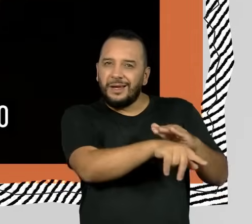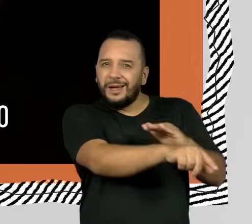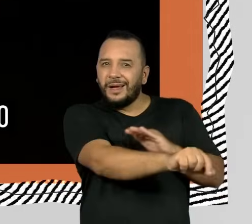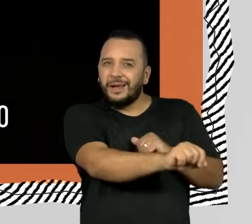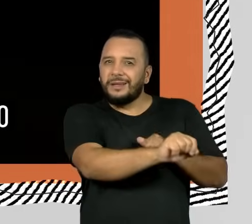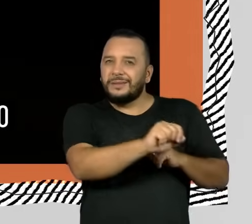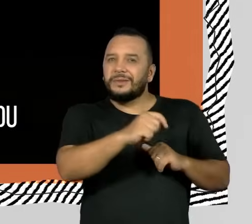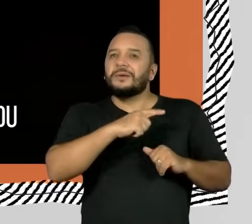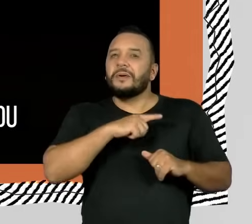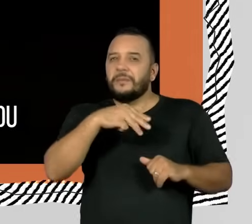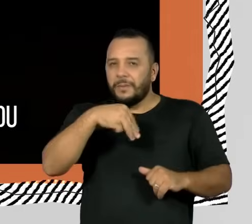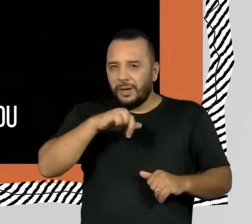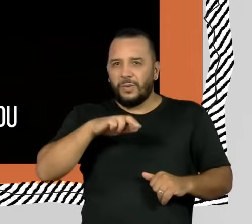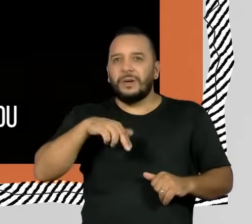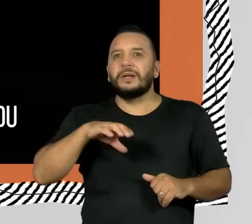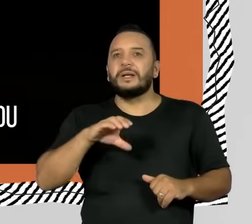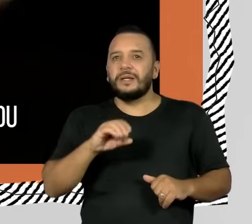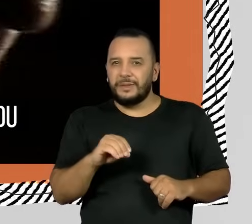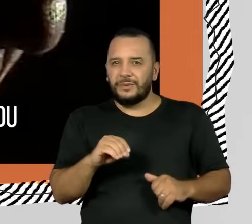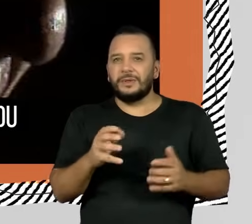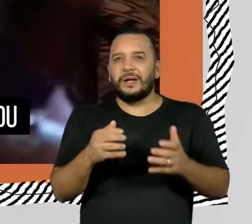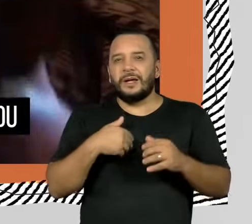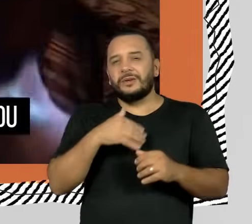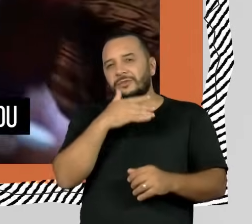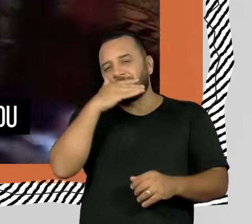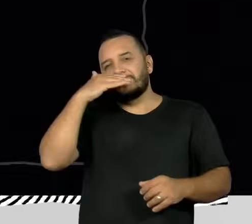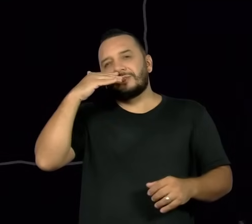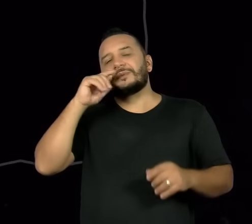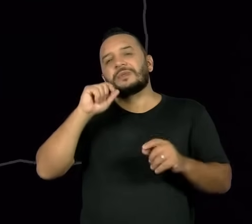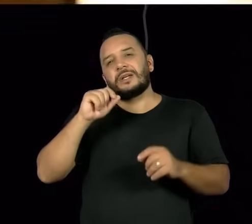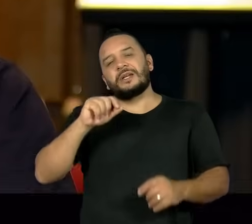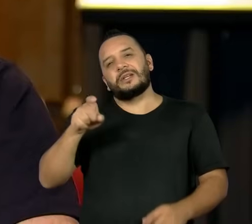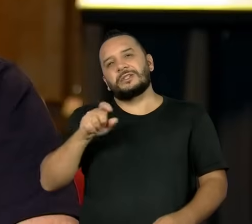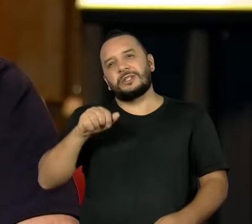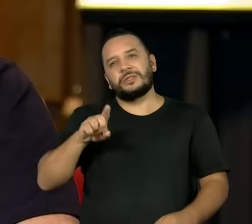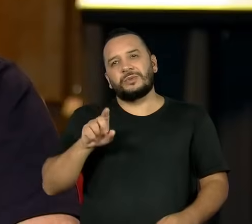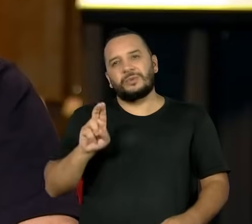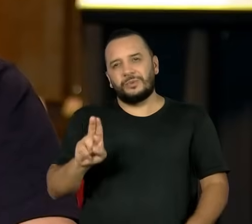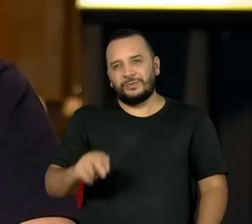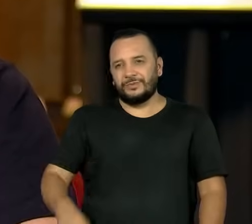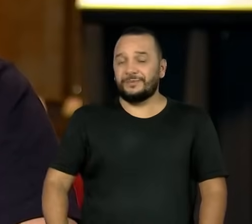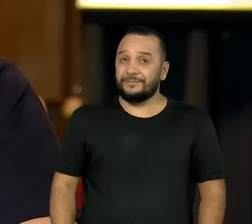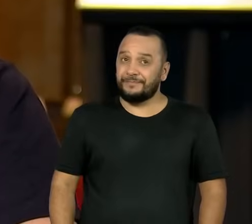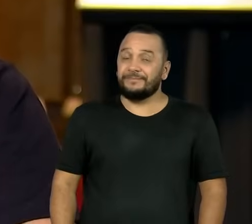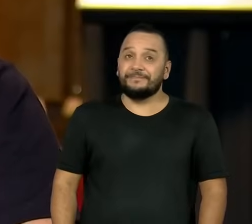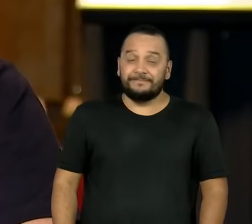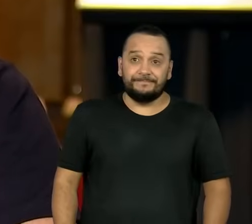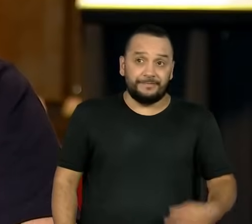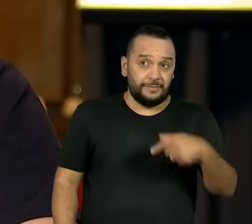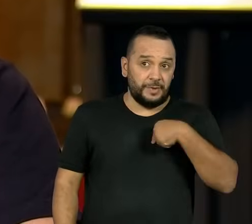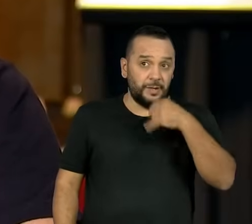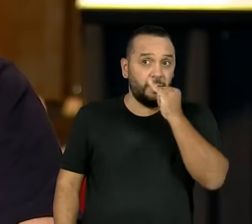Marculino dava tudo por um cheiro de Xangô. Ai. Eu te contar uma história. Quando eu era criança,